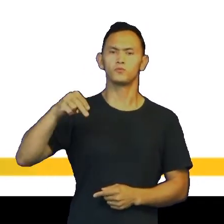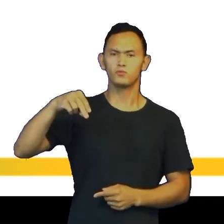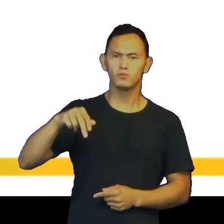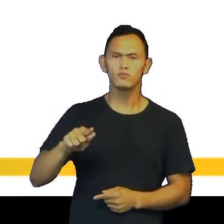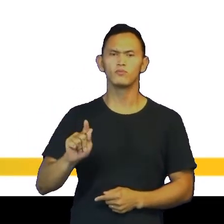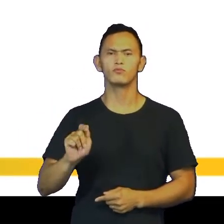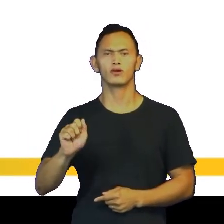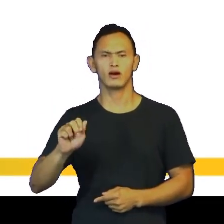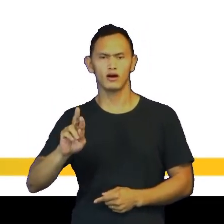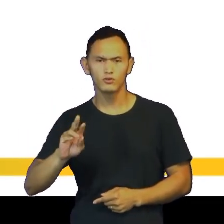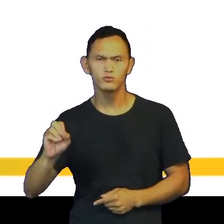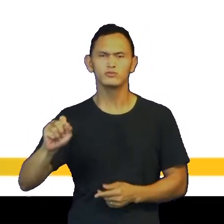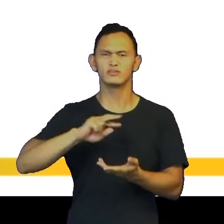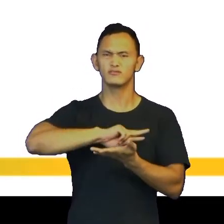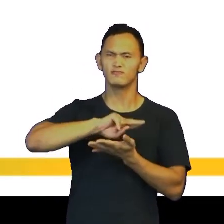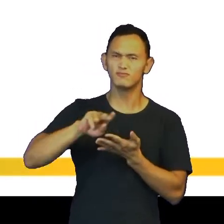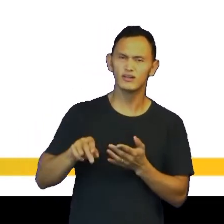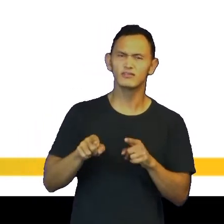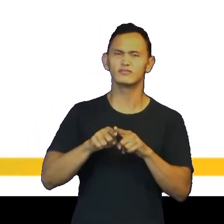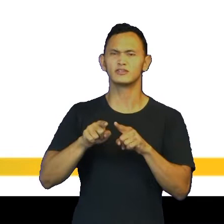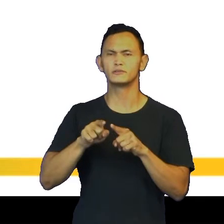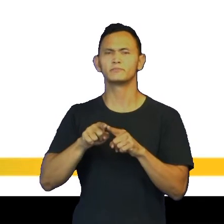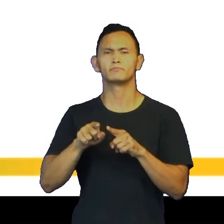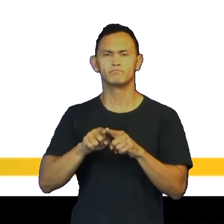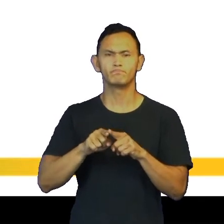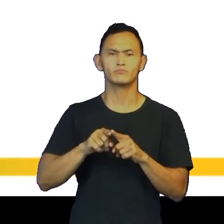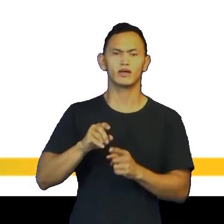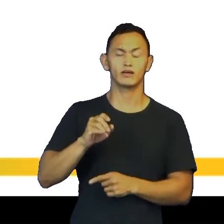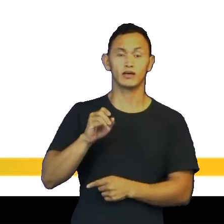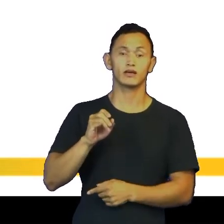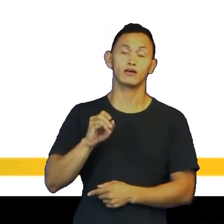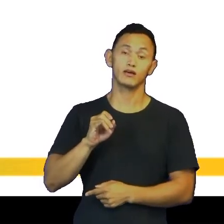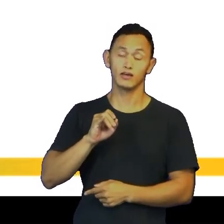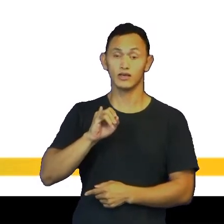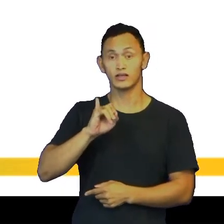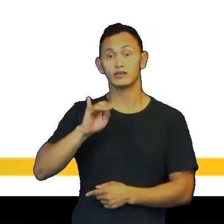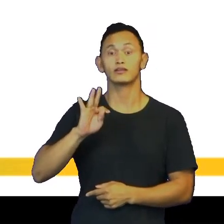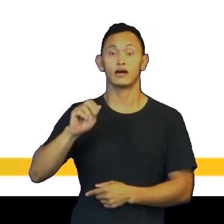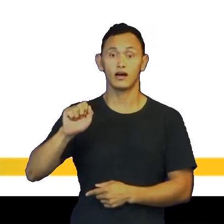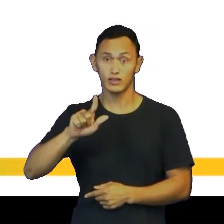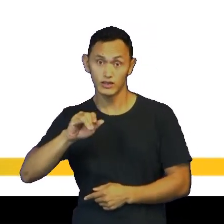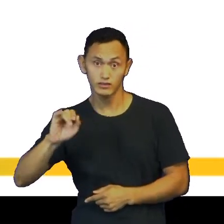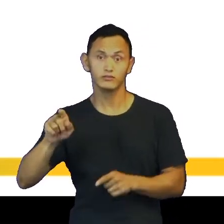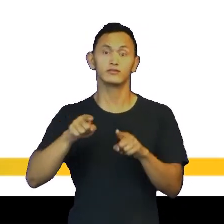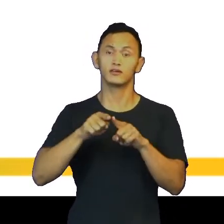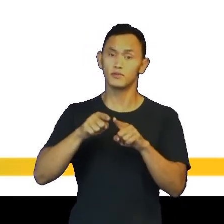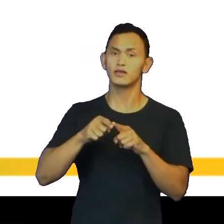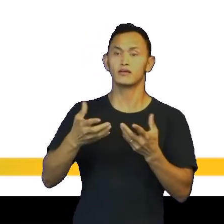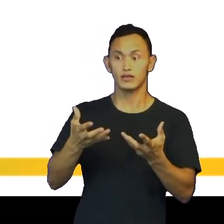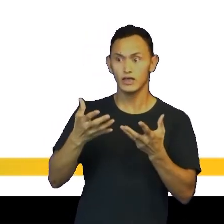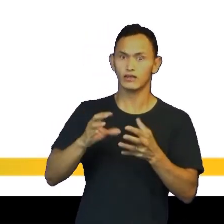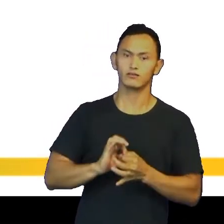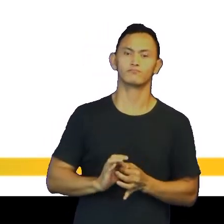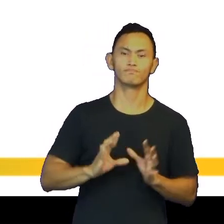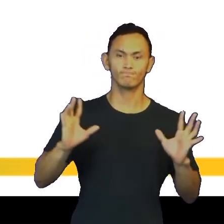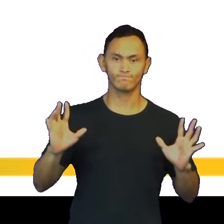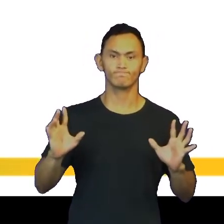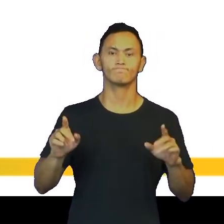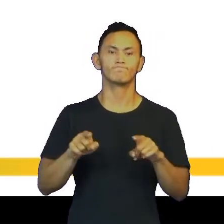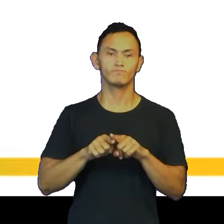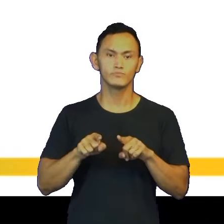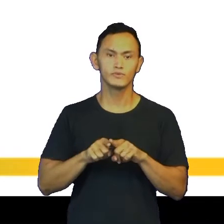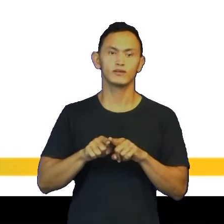croatas romenos e italianos que almejavam claro né todos almejavam sua independência a questão da grande